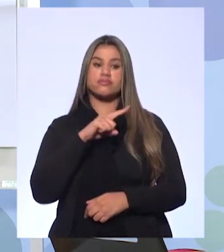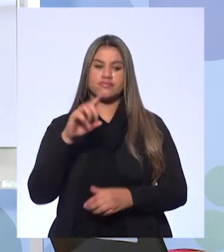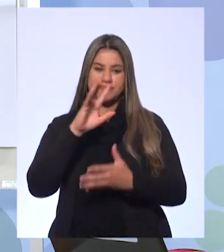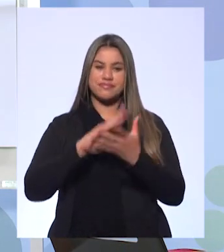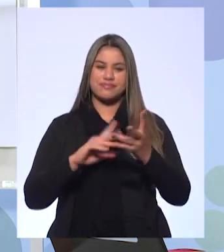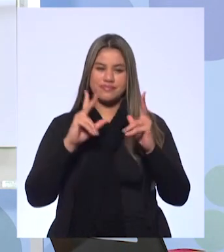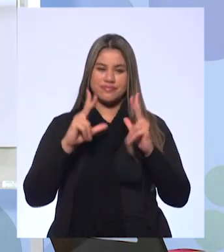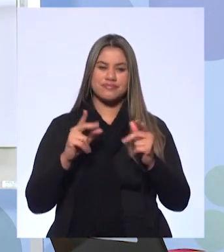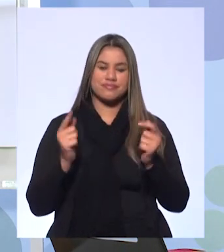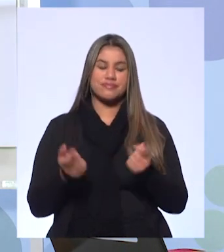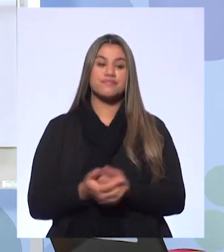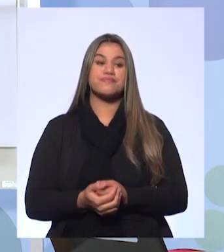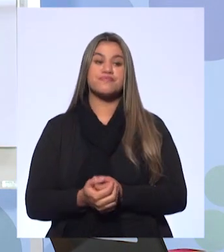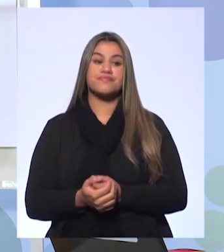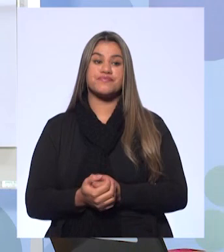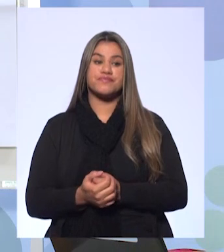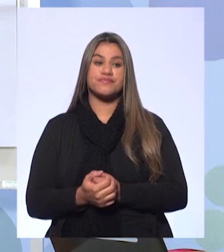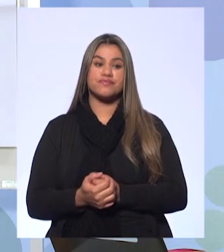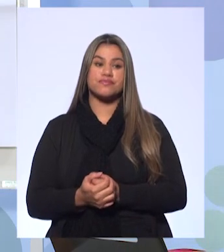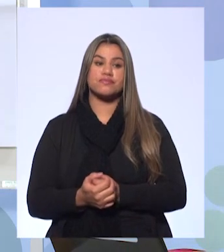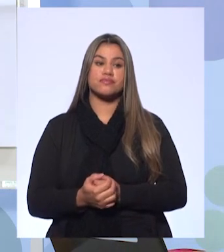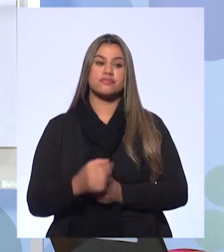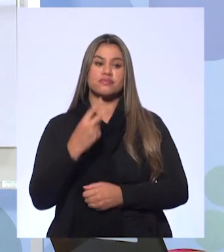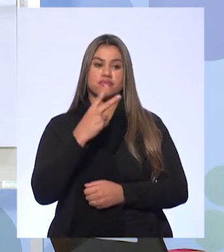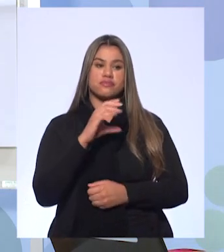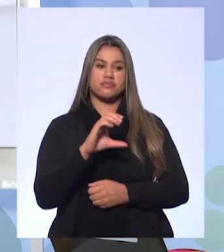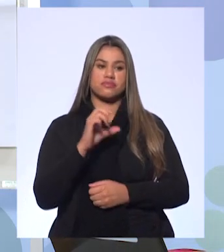lá. Vamos trabalhar com o primeiro. Ele te deu lá